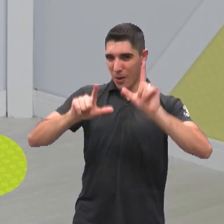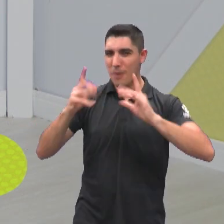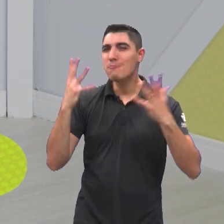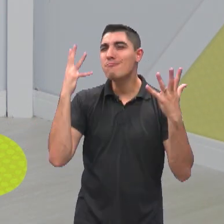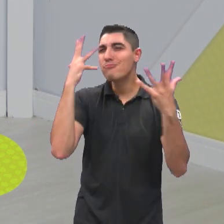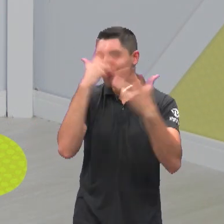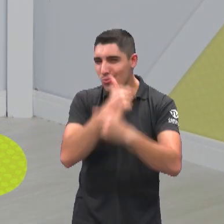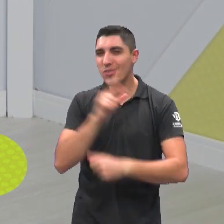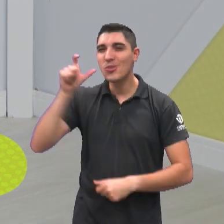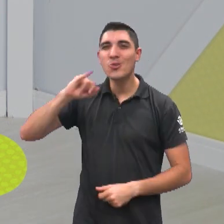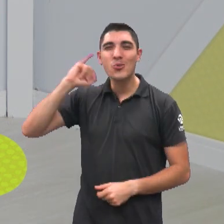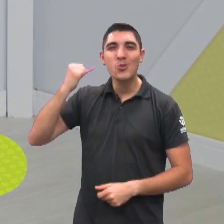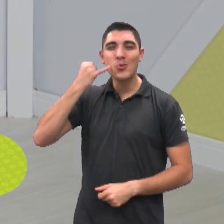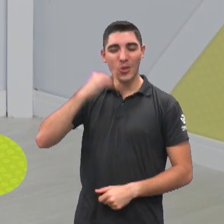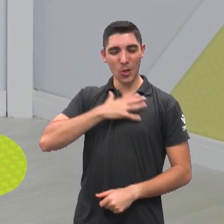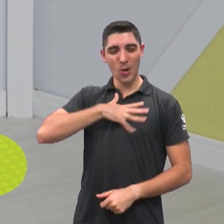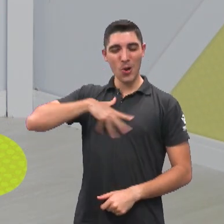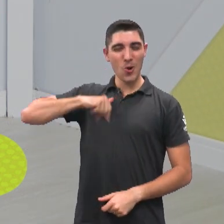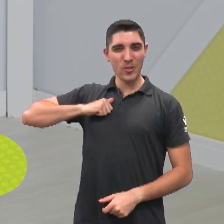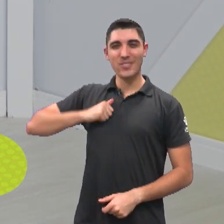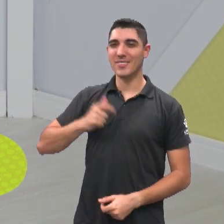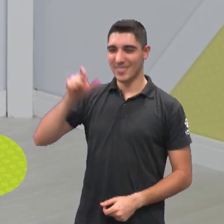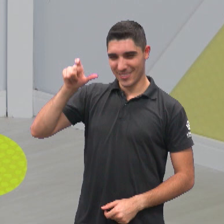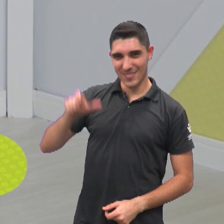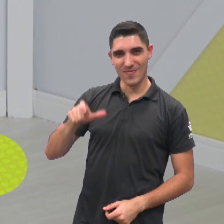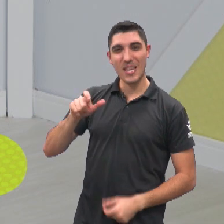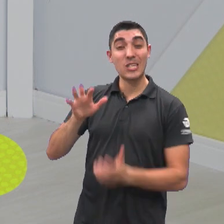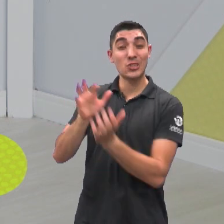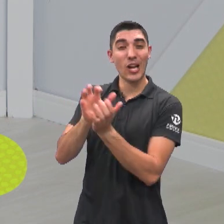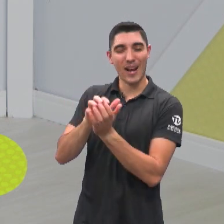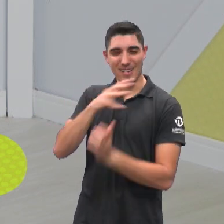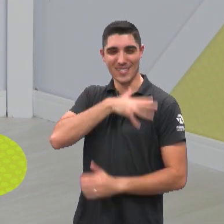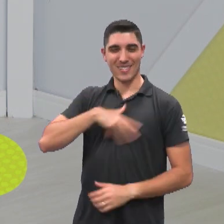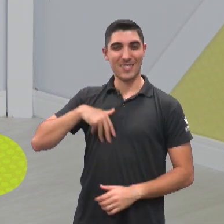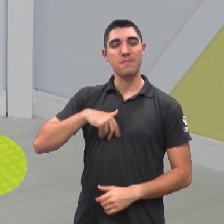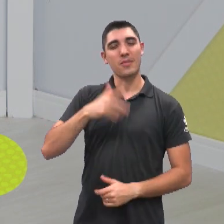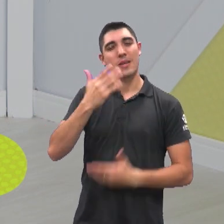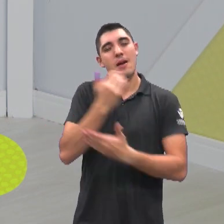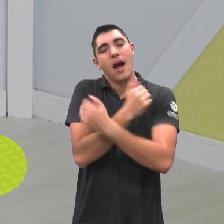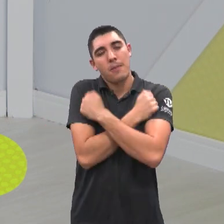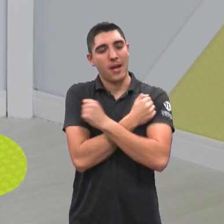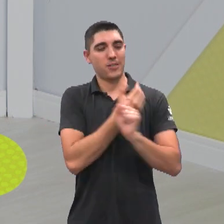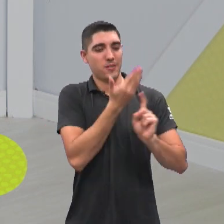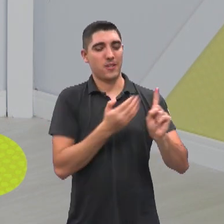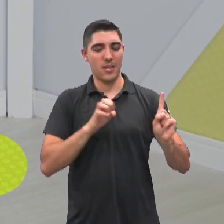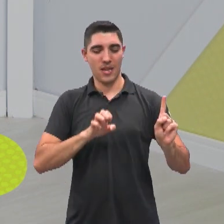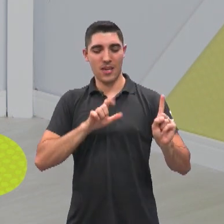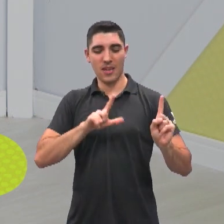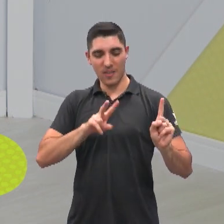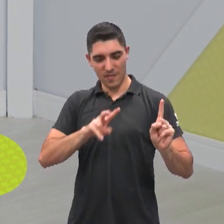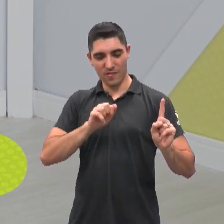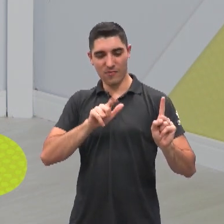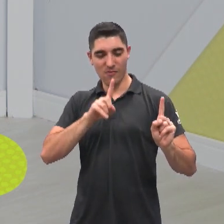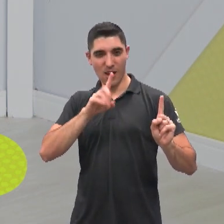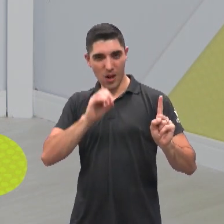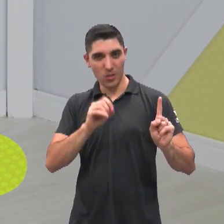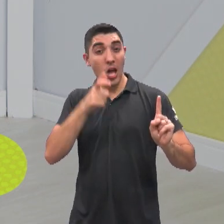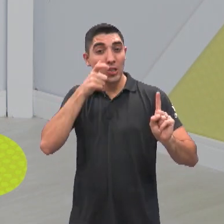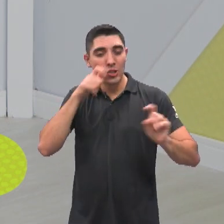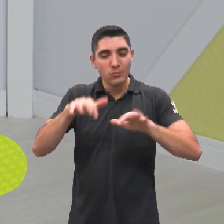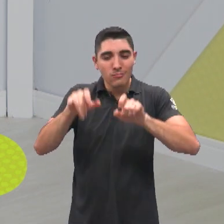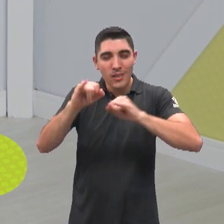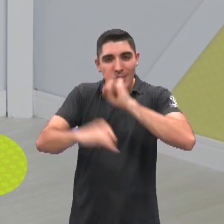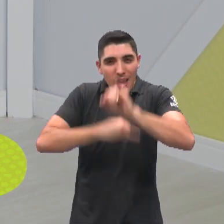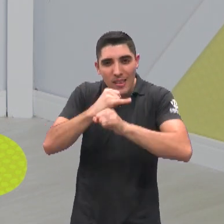o nosso coroinha de Jacareí, o nosso querido João Delfino, de batina. Então, Evaldo, grande abraço para você aí em Curitiba, parabéns pelo seu trabalho aí